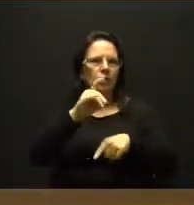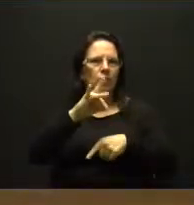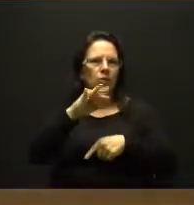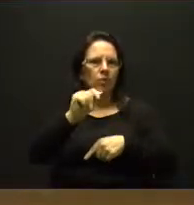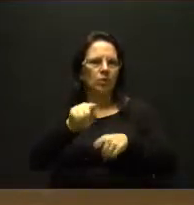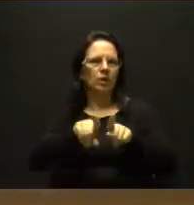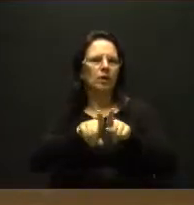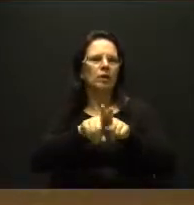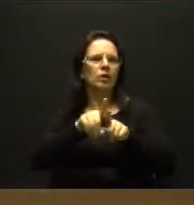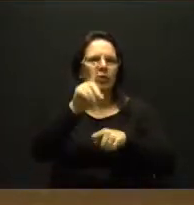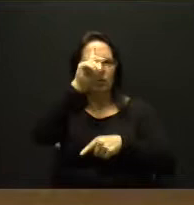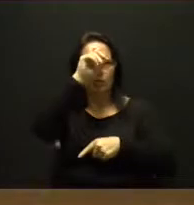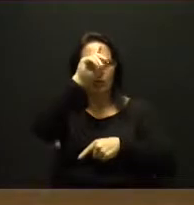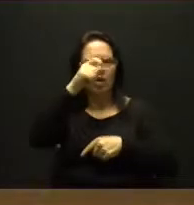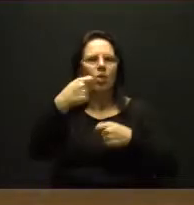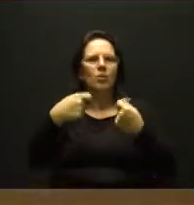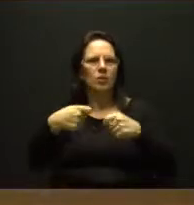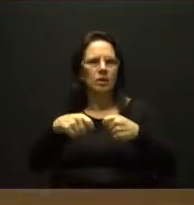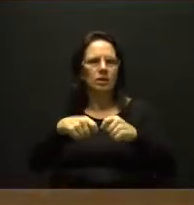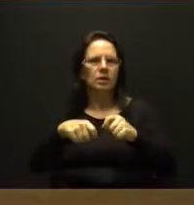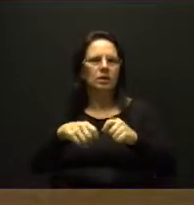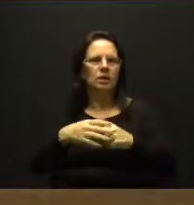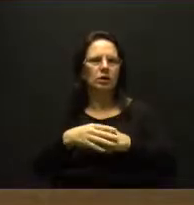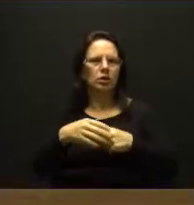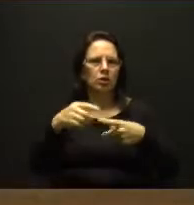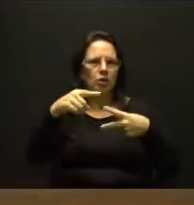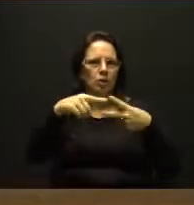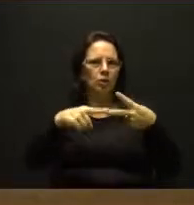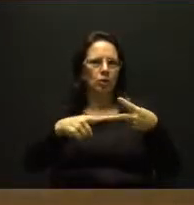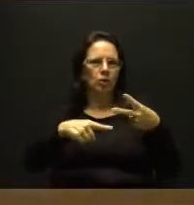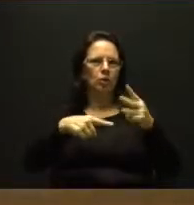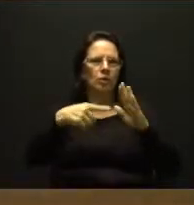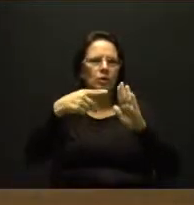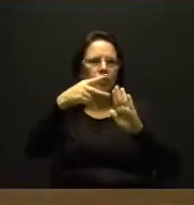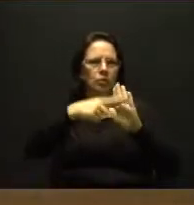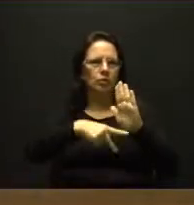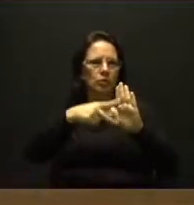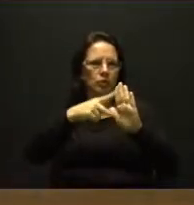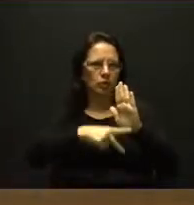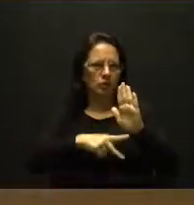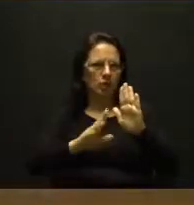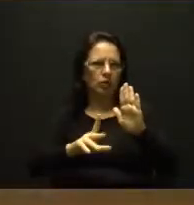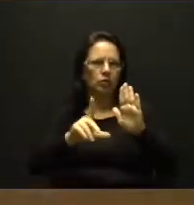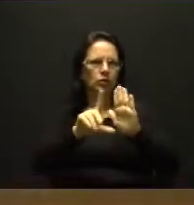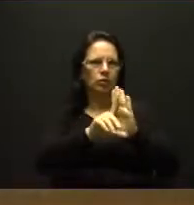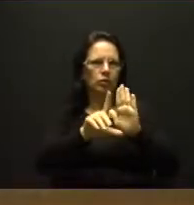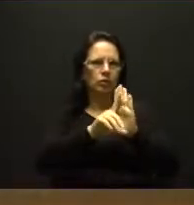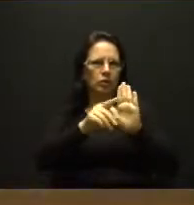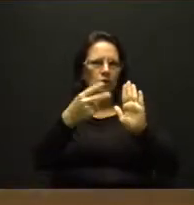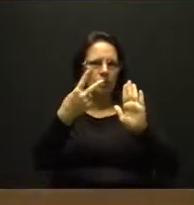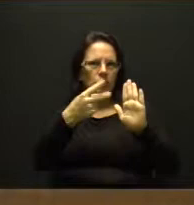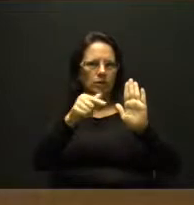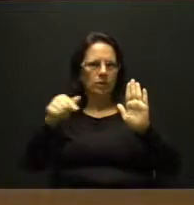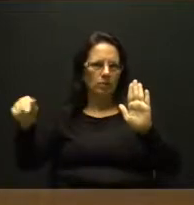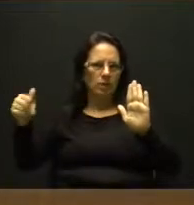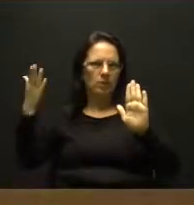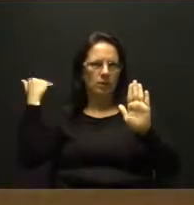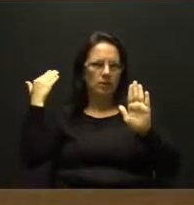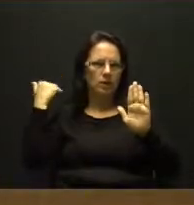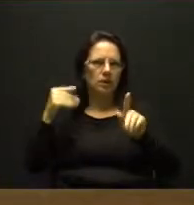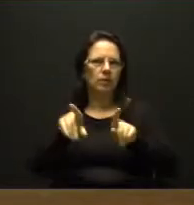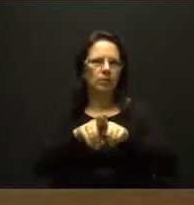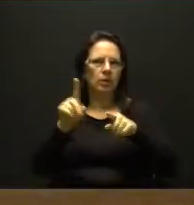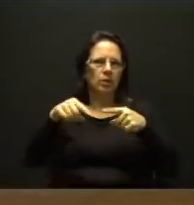precisa ainda de autorização do legislativo de dois projetos de lei estão em trâmite quimono apresentado semana passada pelo executivo que